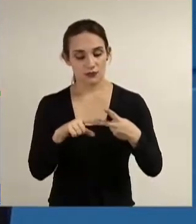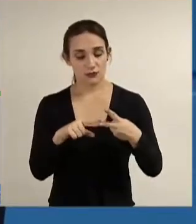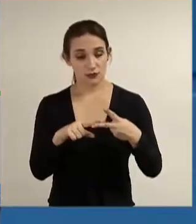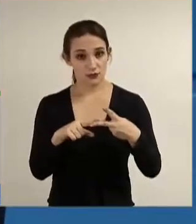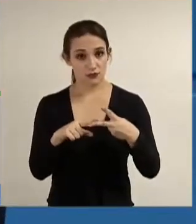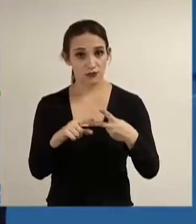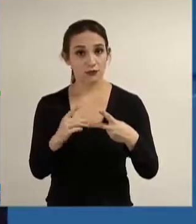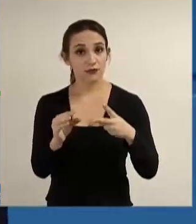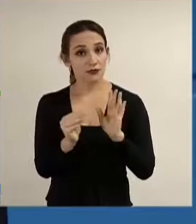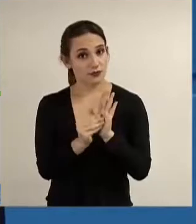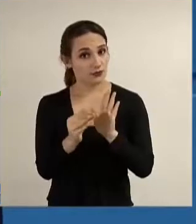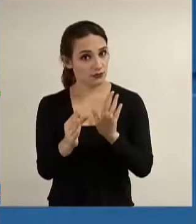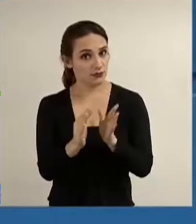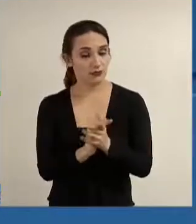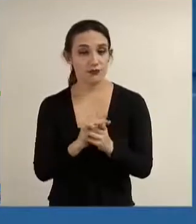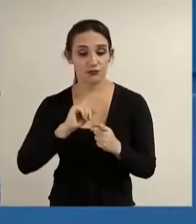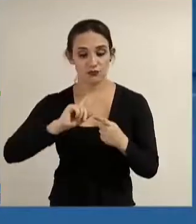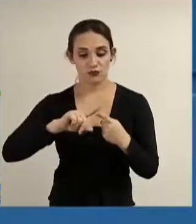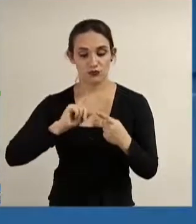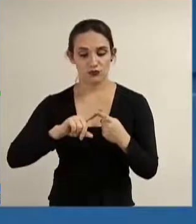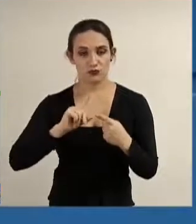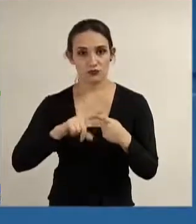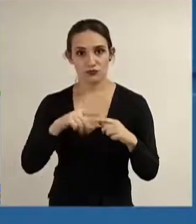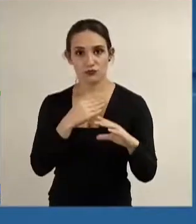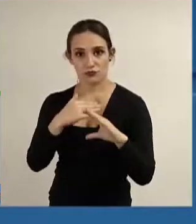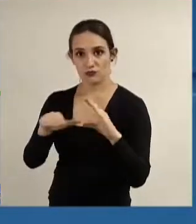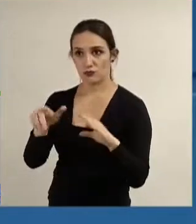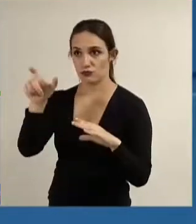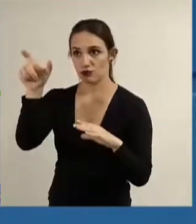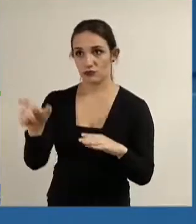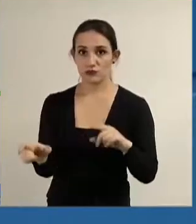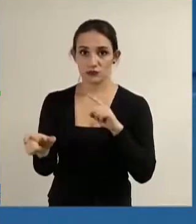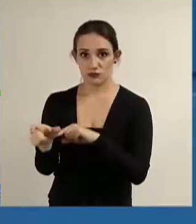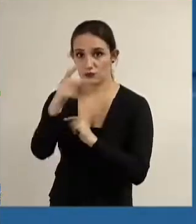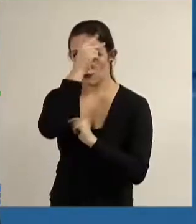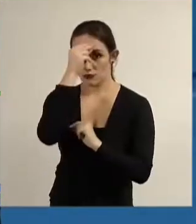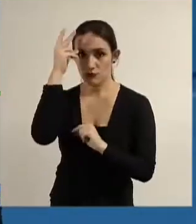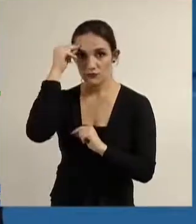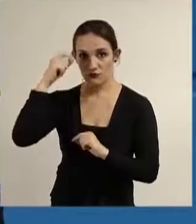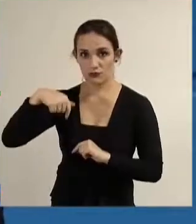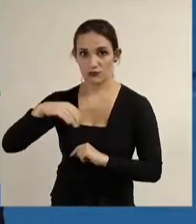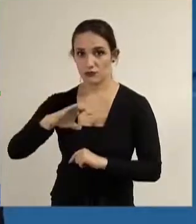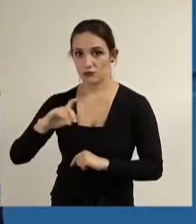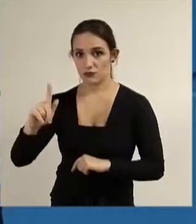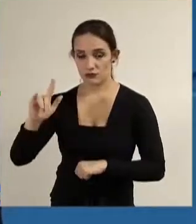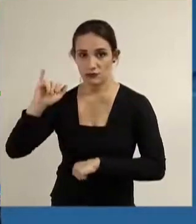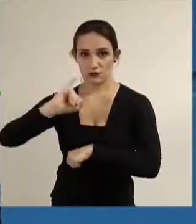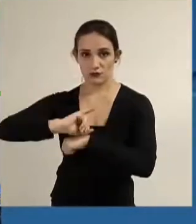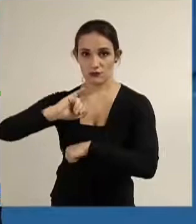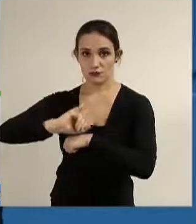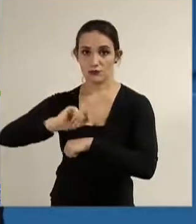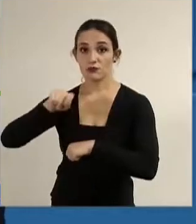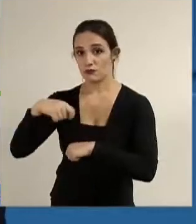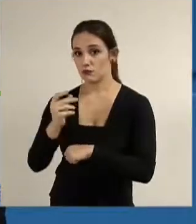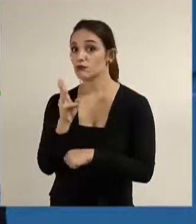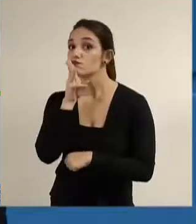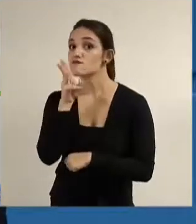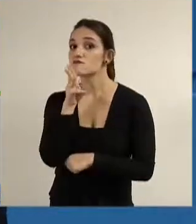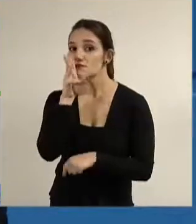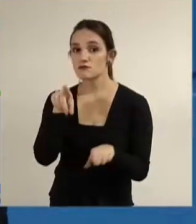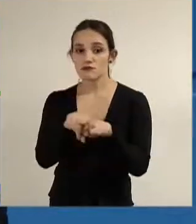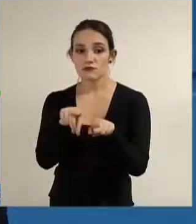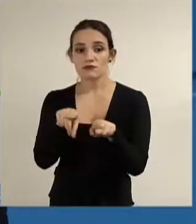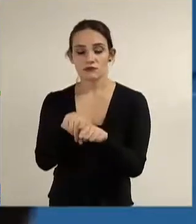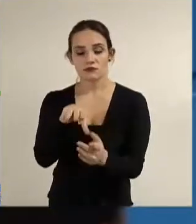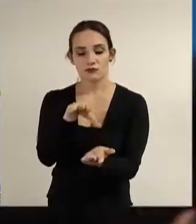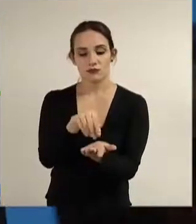indicações. Uma endereçada ao prefeito da capital, senhor Marcos Tradi, e